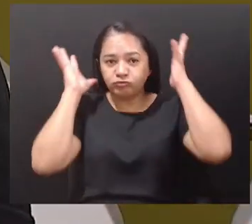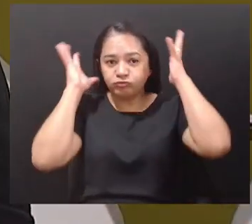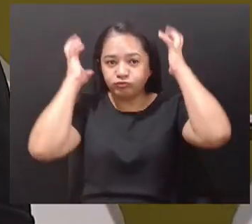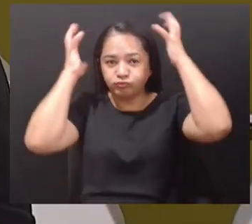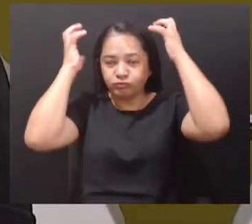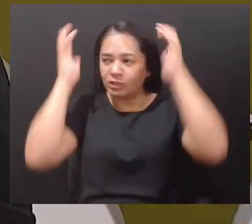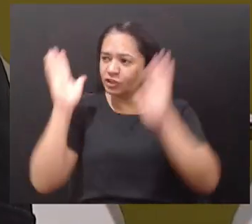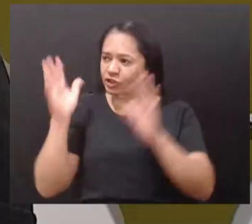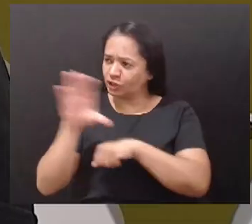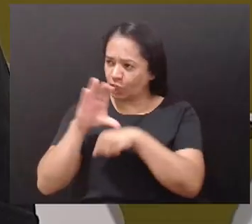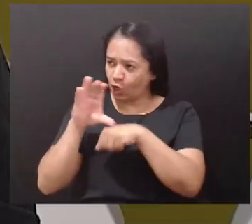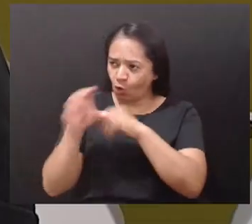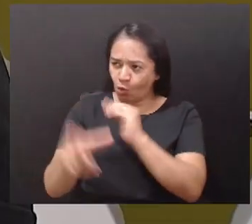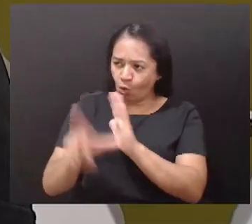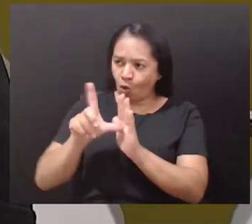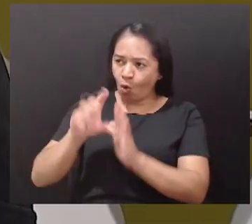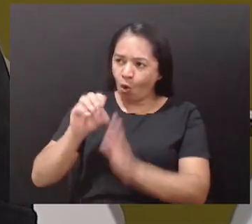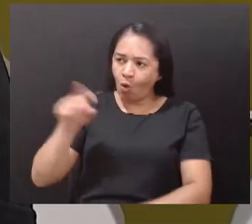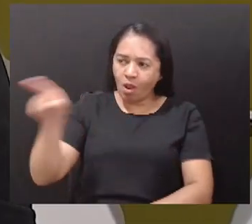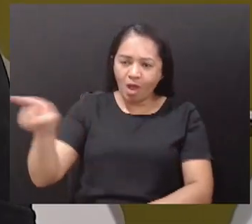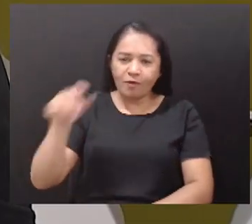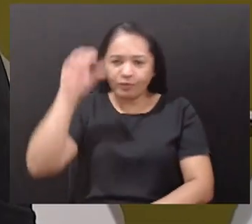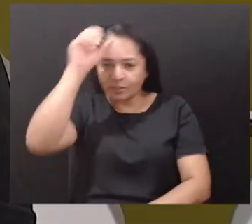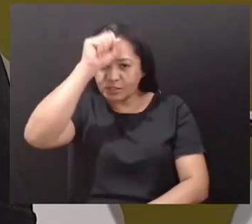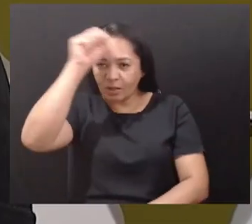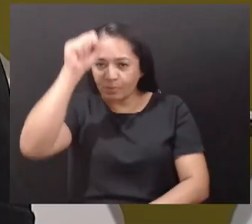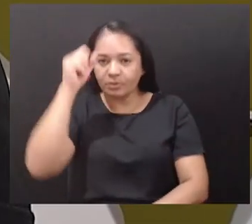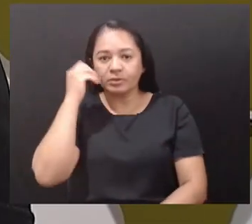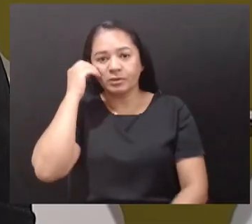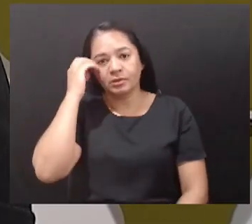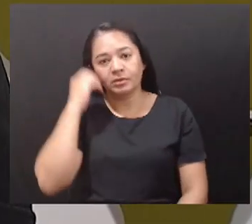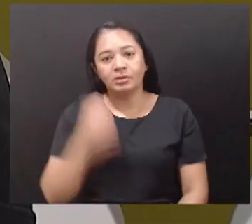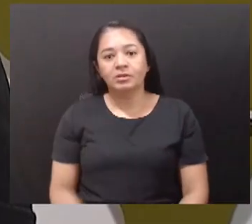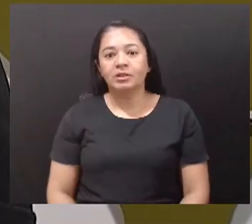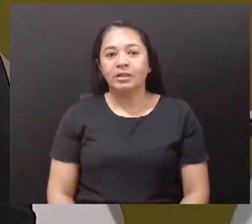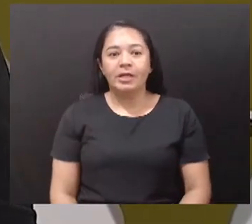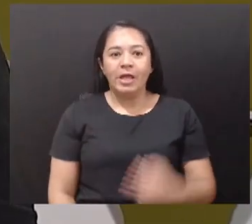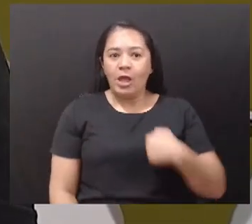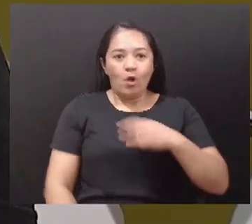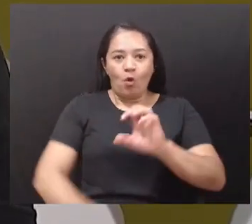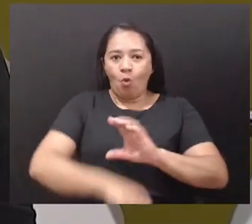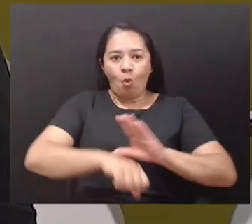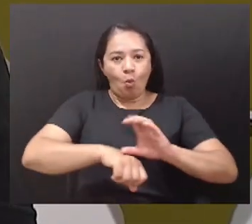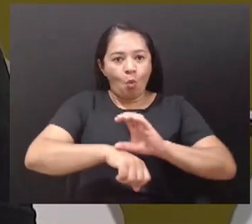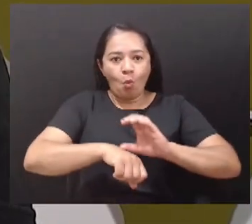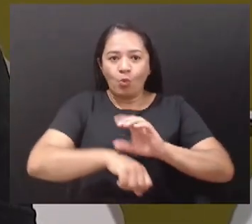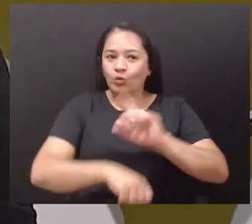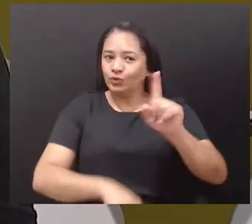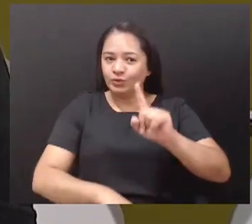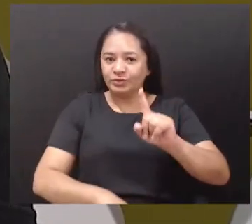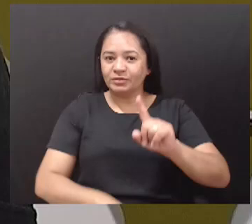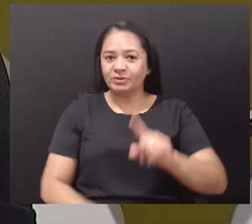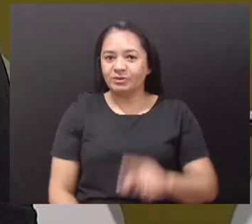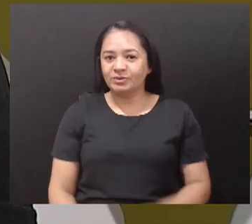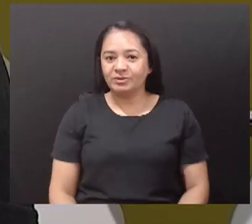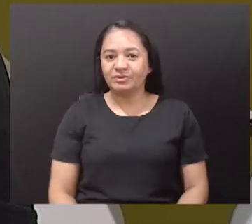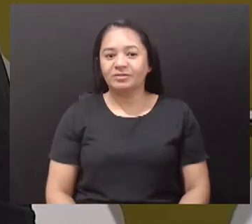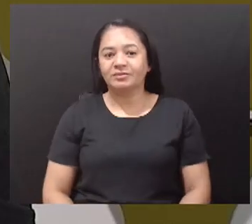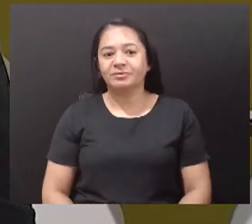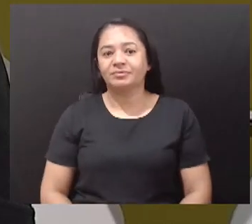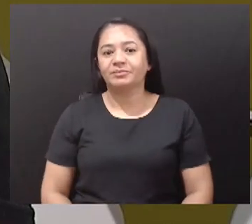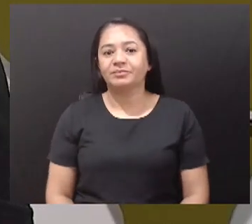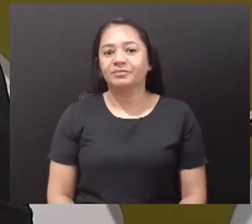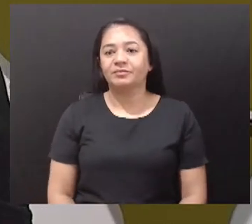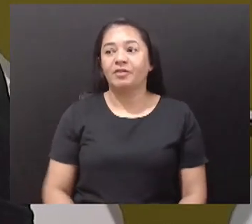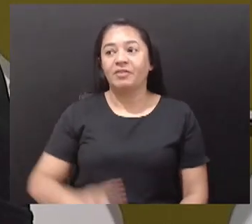ou foi lá com os meninos que eles foram te ensinando? Não, eu ainda não tinha curso, ainda não tinha curso. Eu fui fazer curso depois, né?